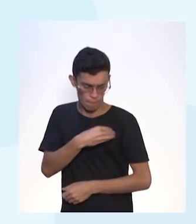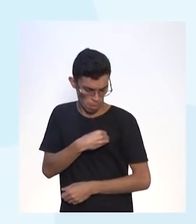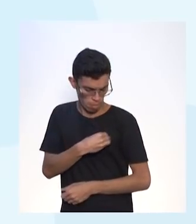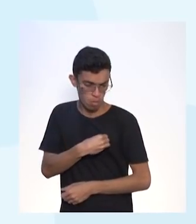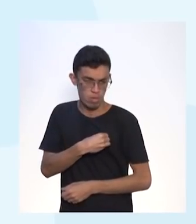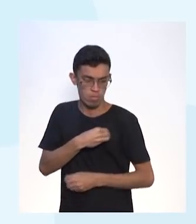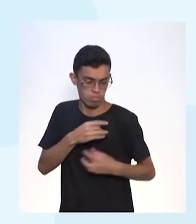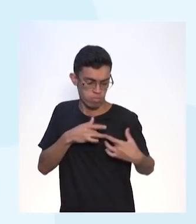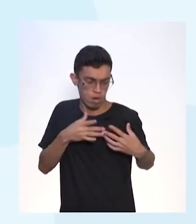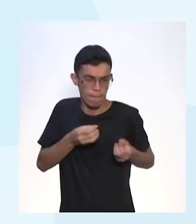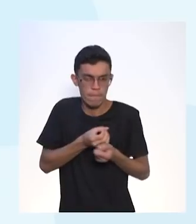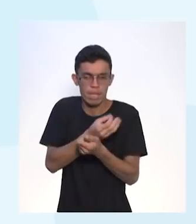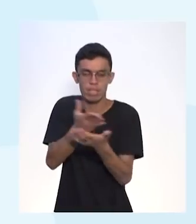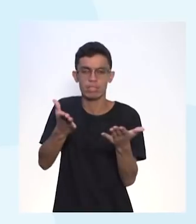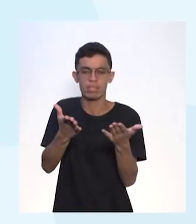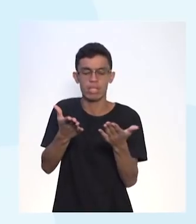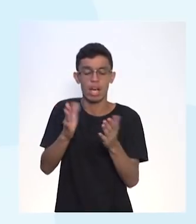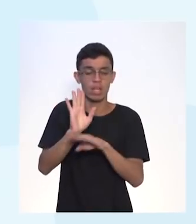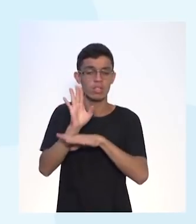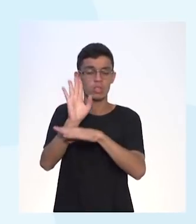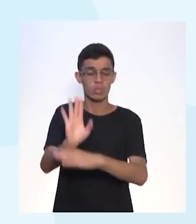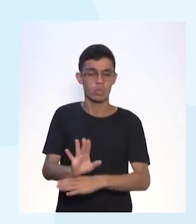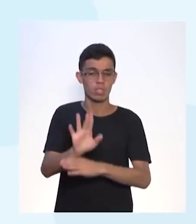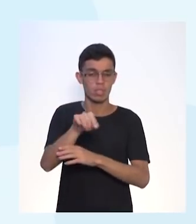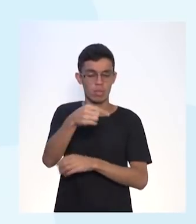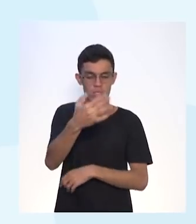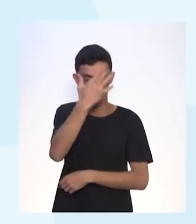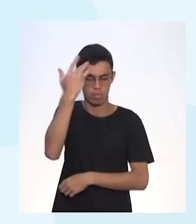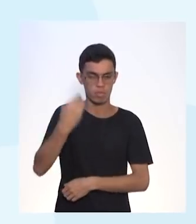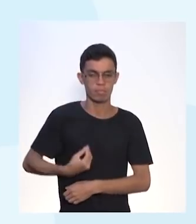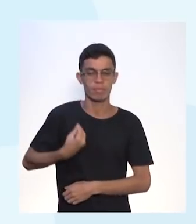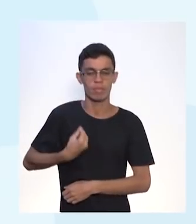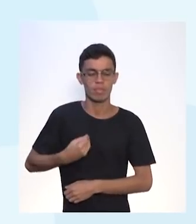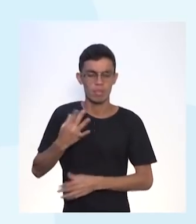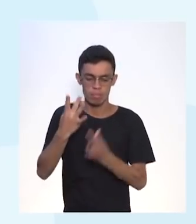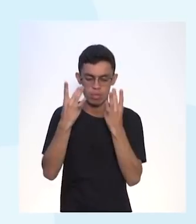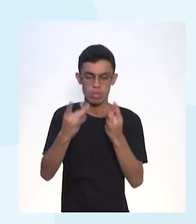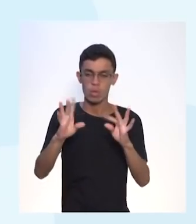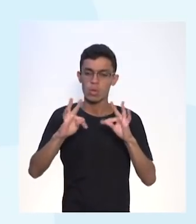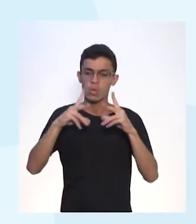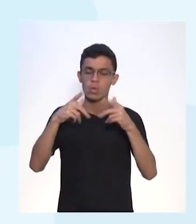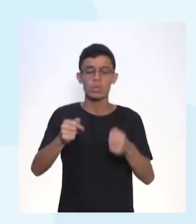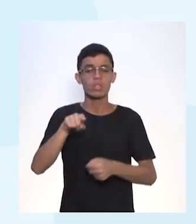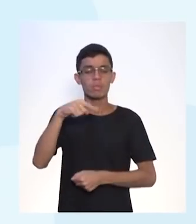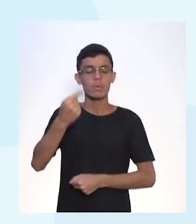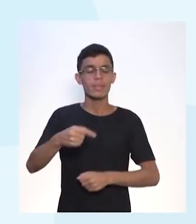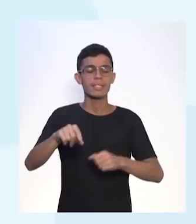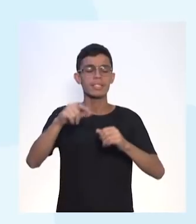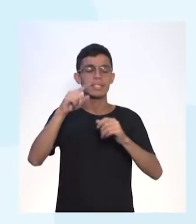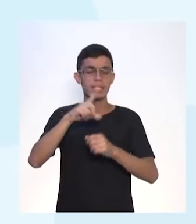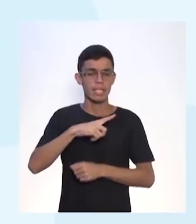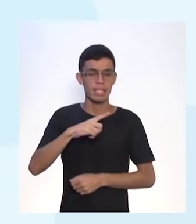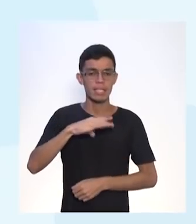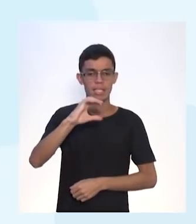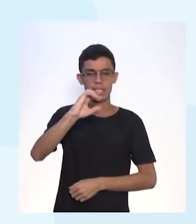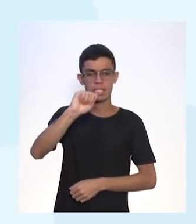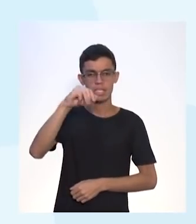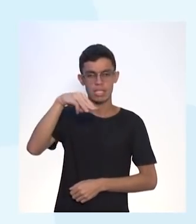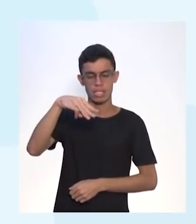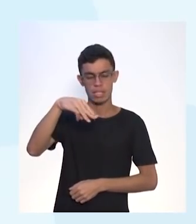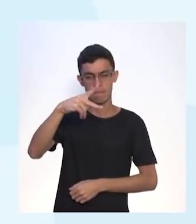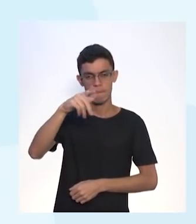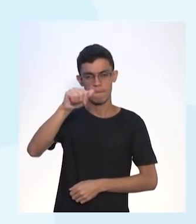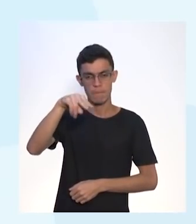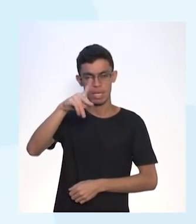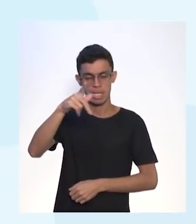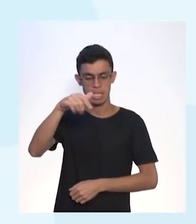a vida. Prestem atenção em tudo hoje, hein? Depois nós temos Campanha Nacional de Doação de